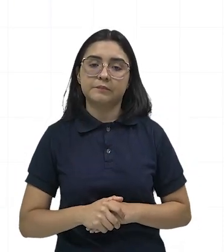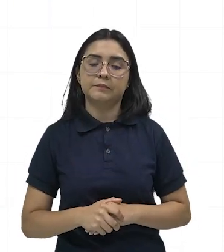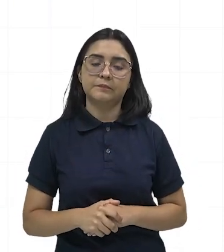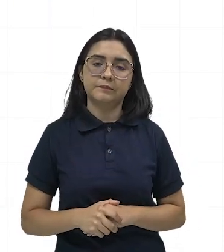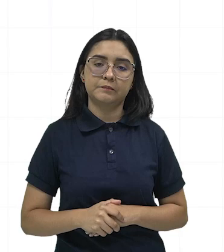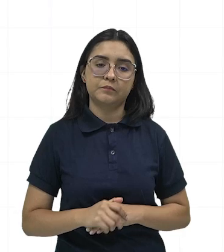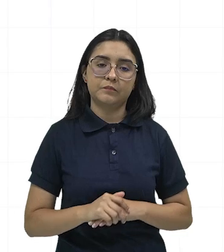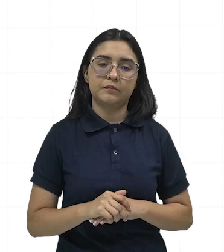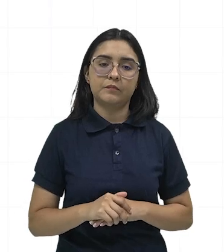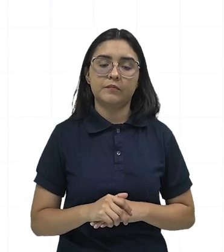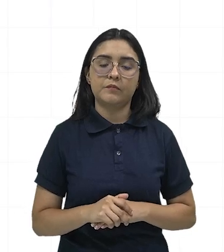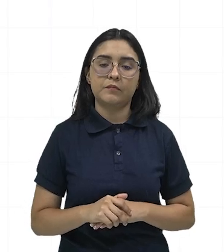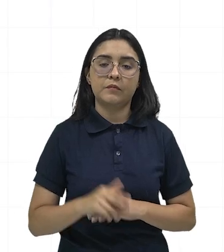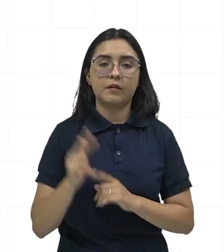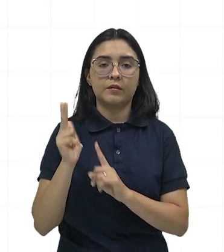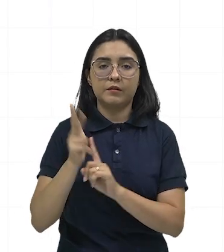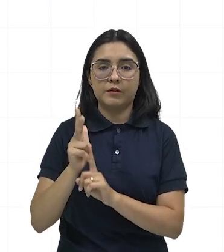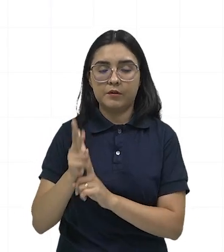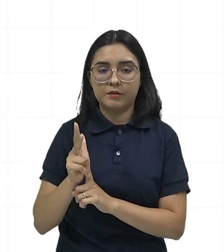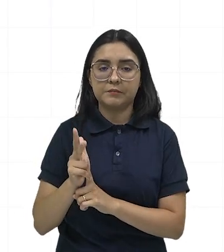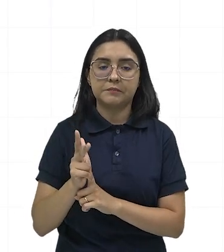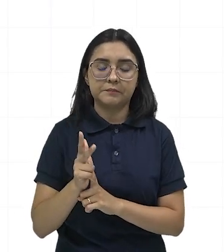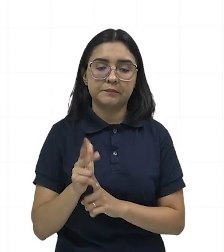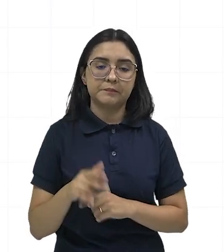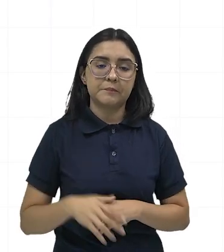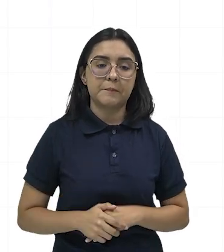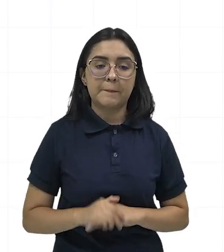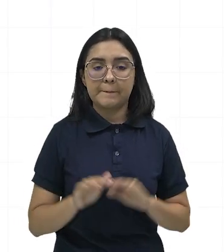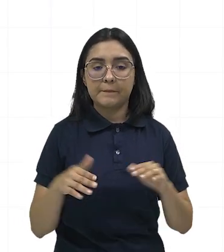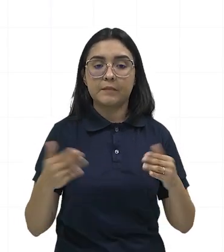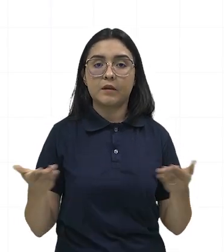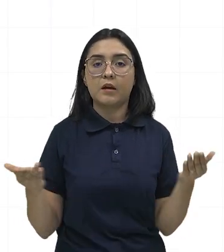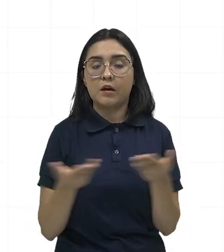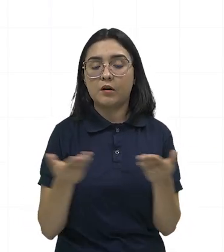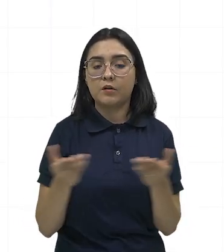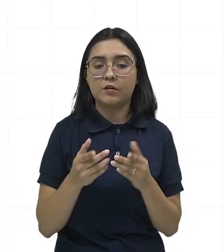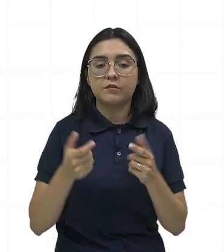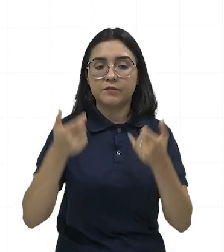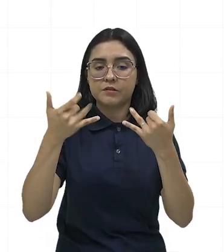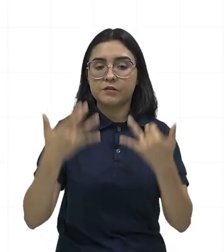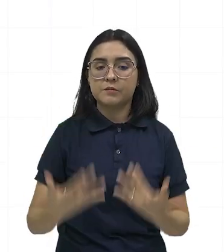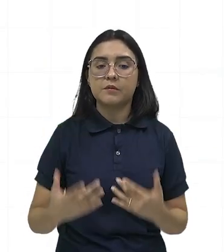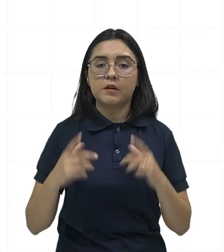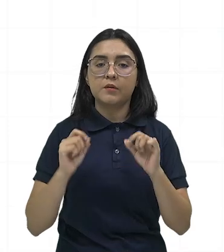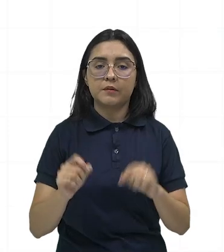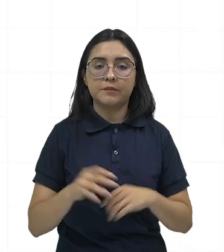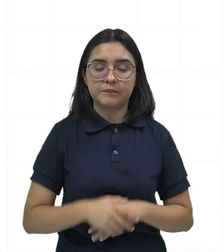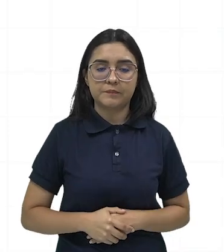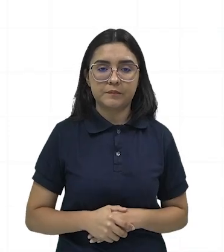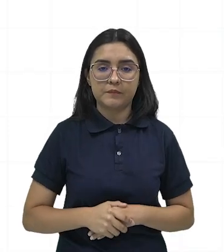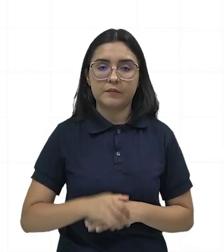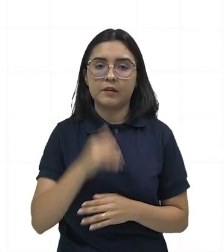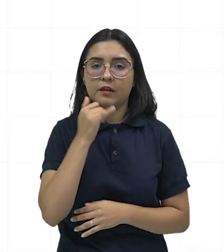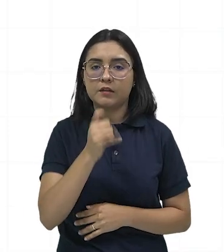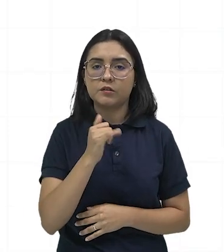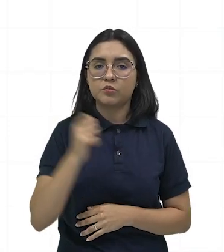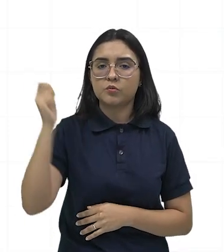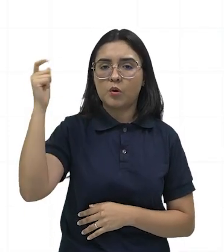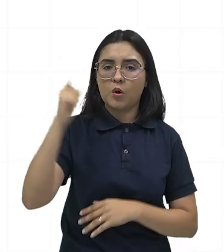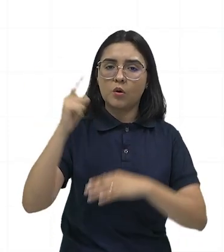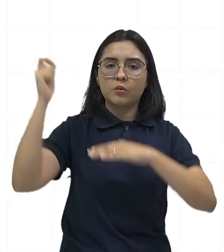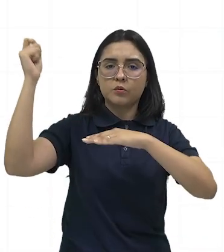pelo vento, que é a energia eólica. E agora nós vamos falar sobre a energia solar, né? Então,